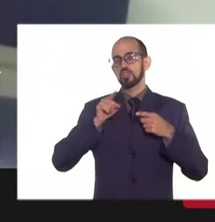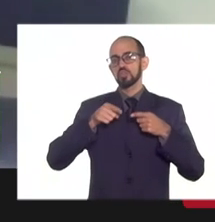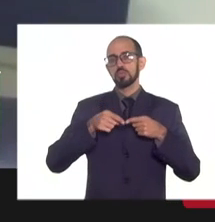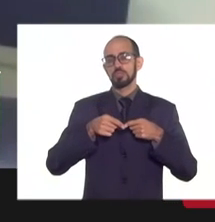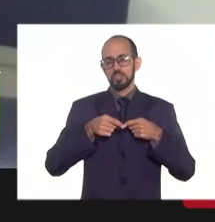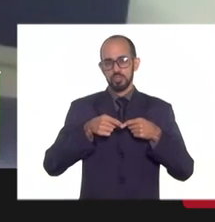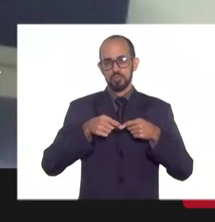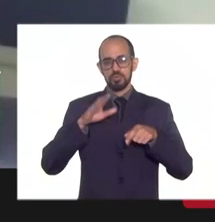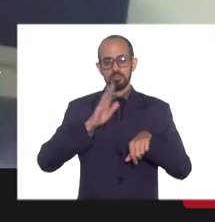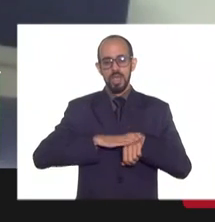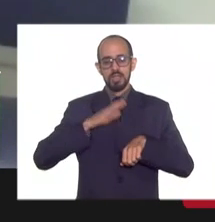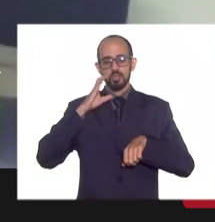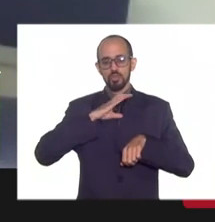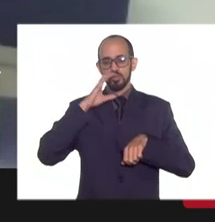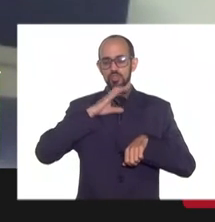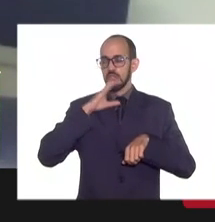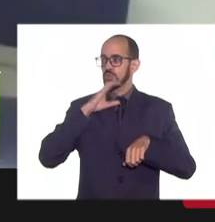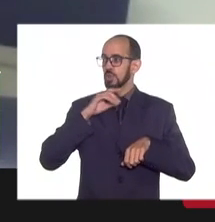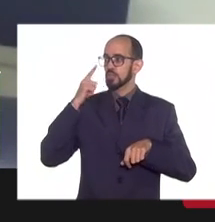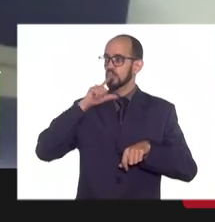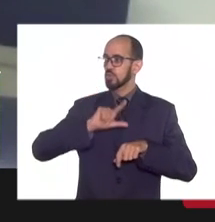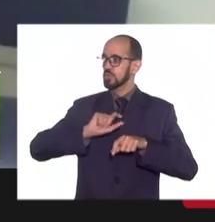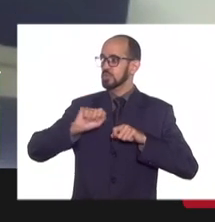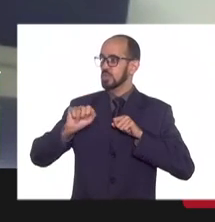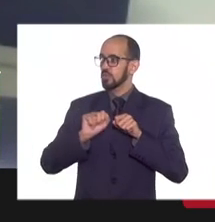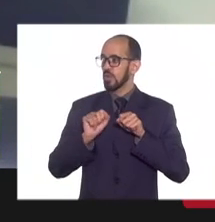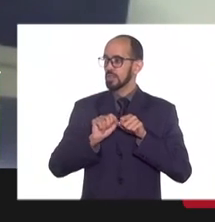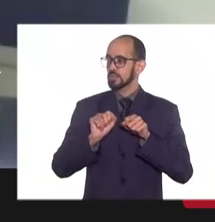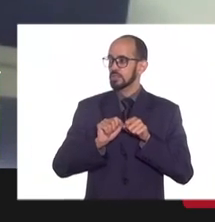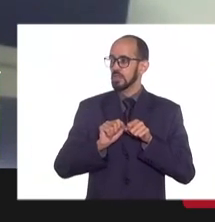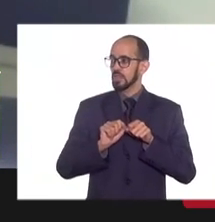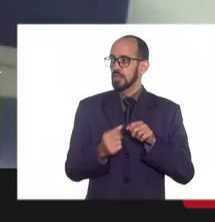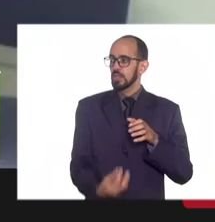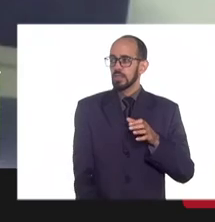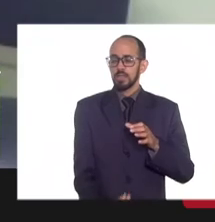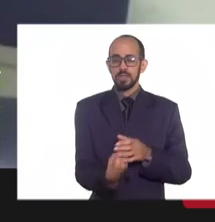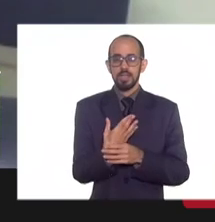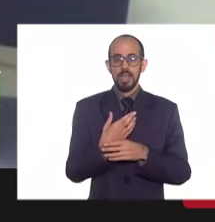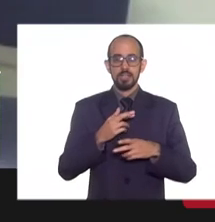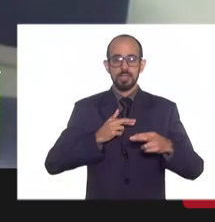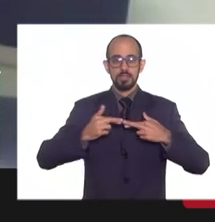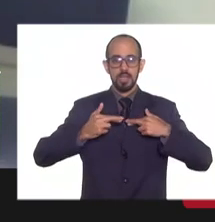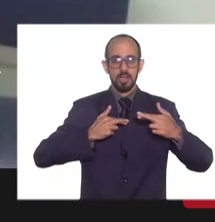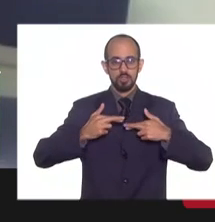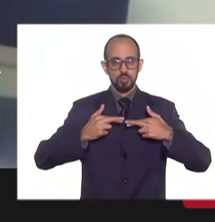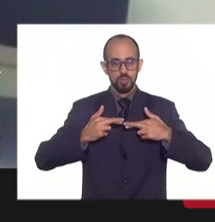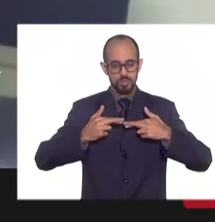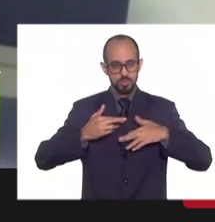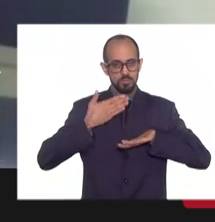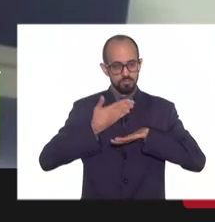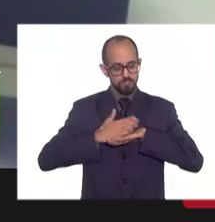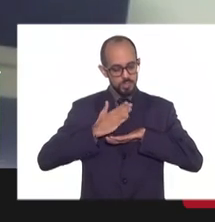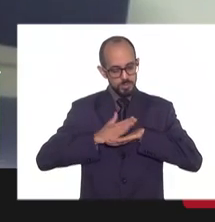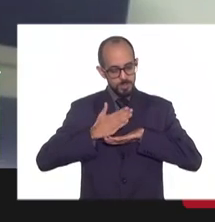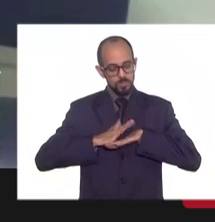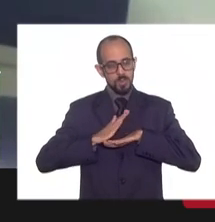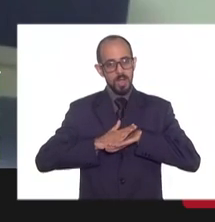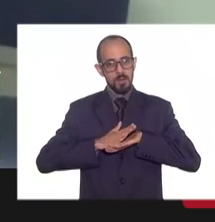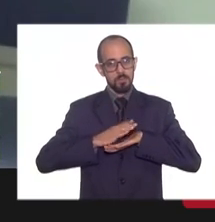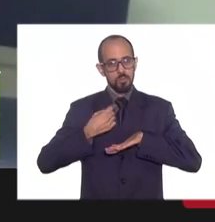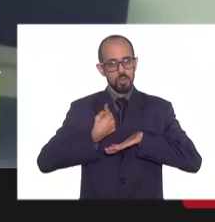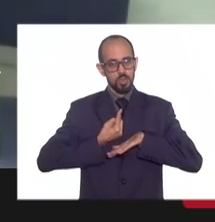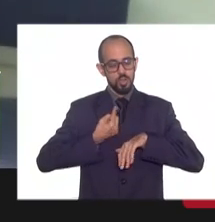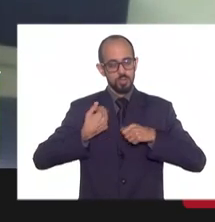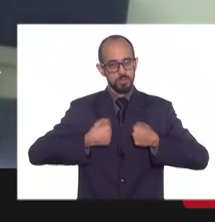mais urgentes pra que a gente possa traçar estabelecer essas relações e executar porque a gente precisa também